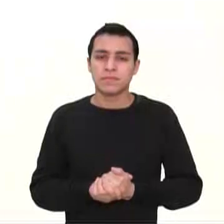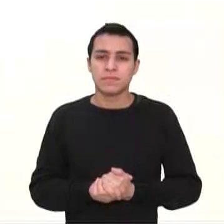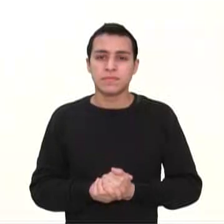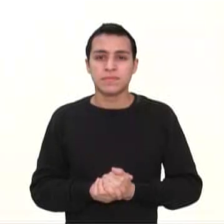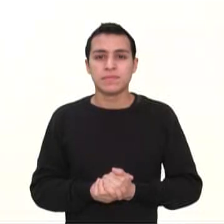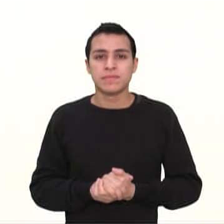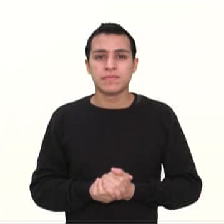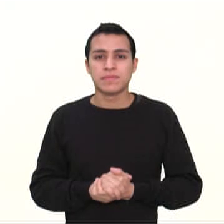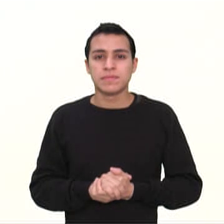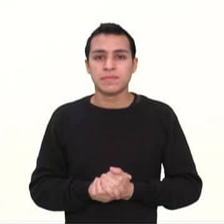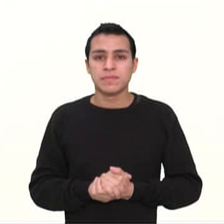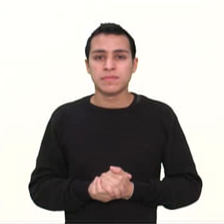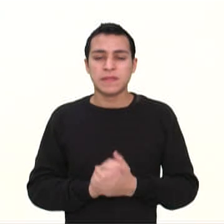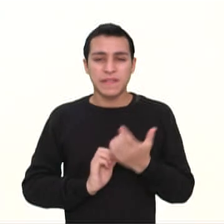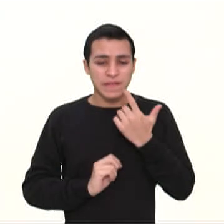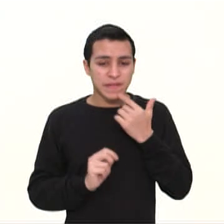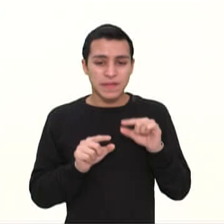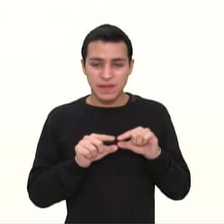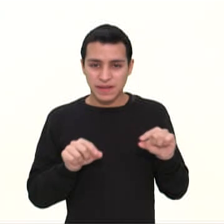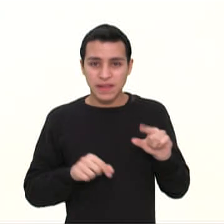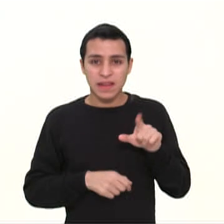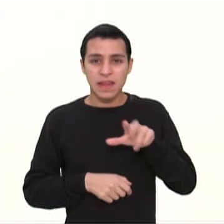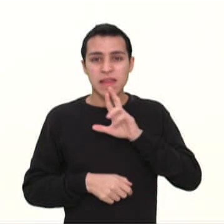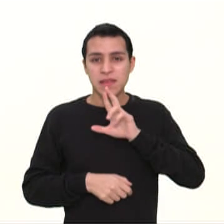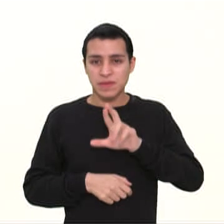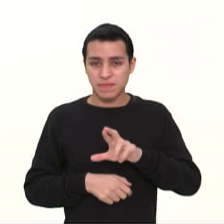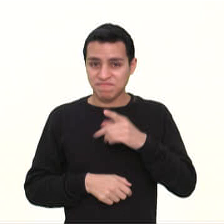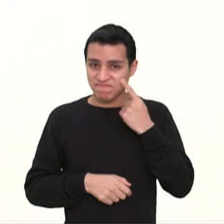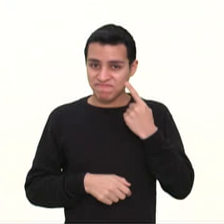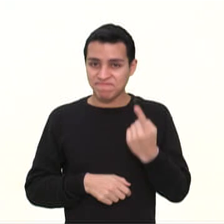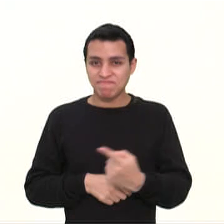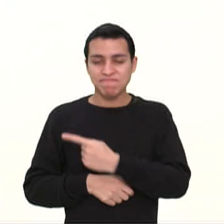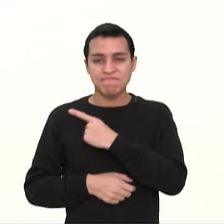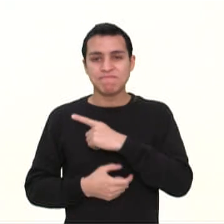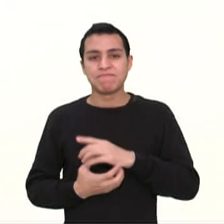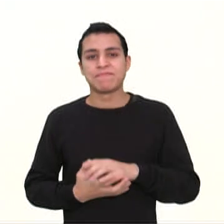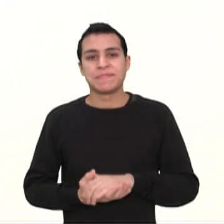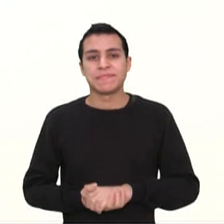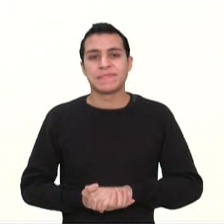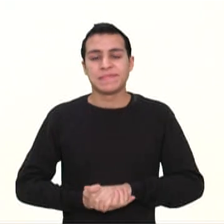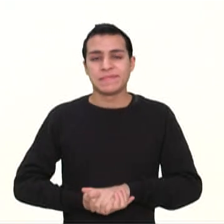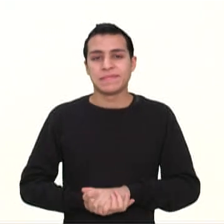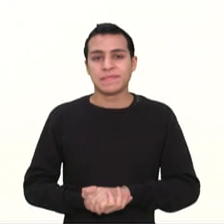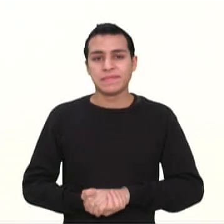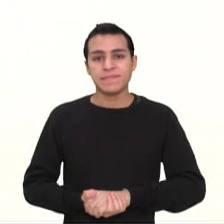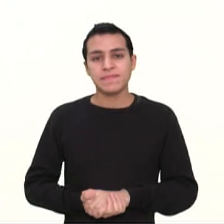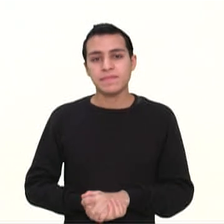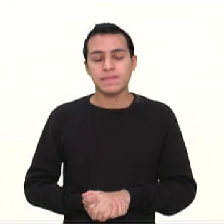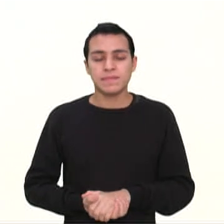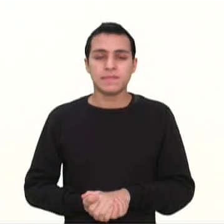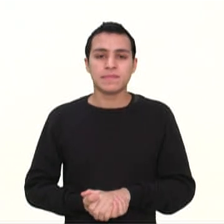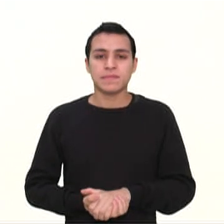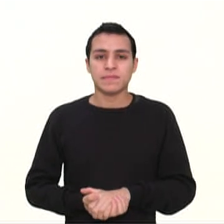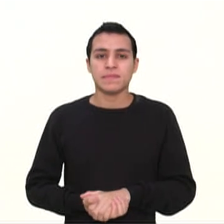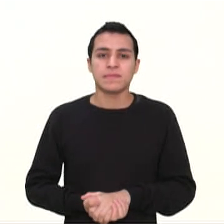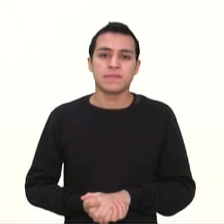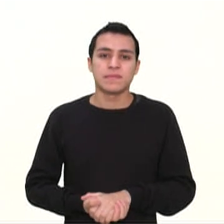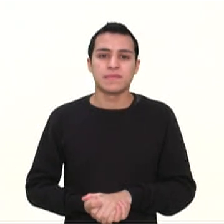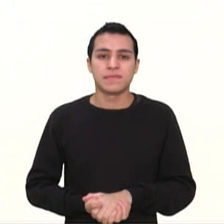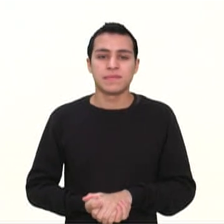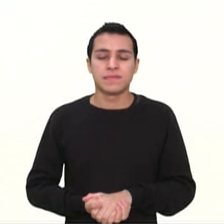Yes, he is. How does Garfield feel in the second block? A kind